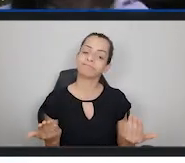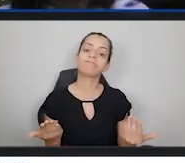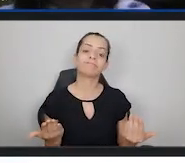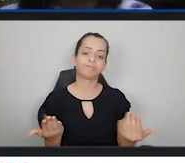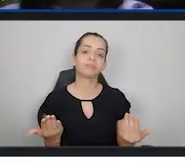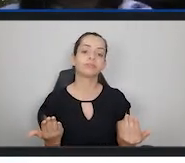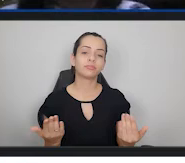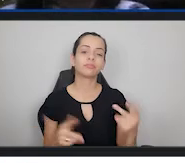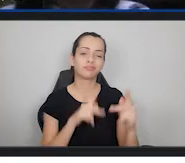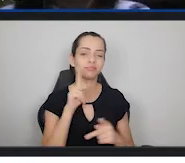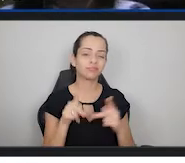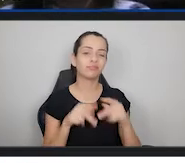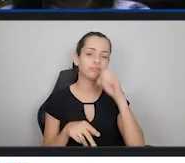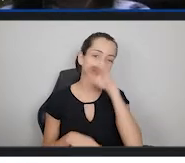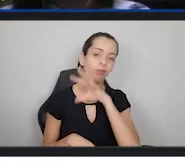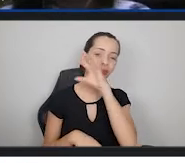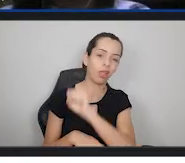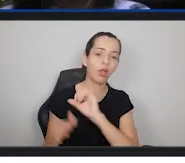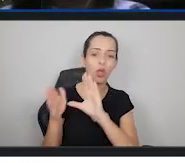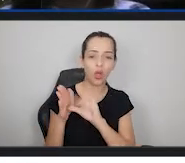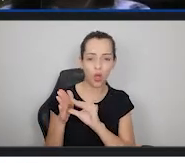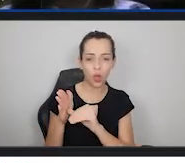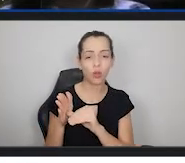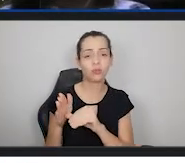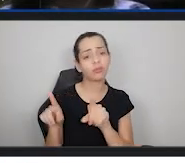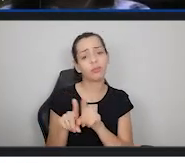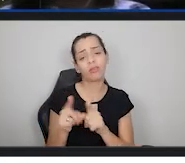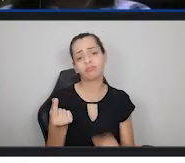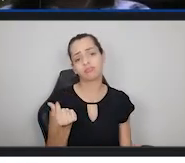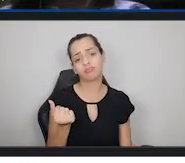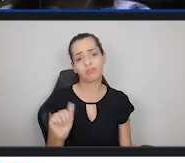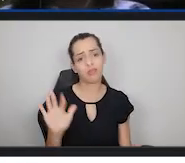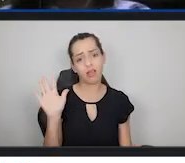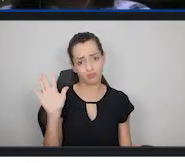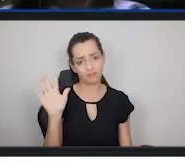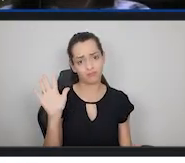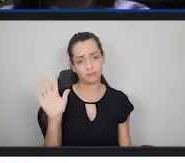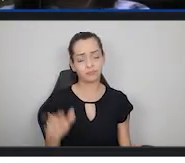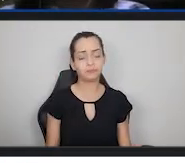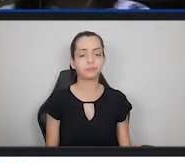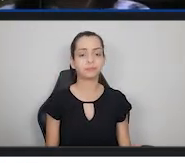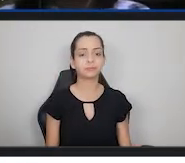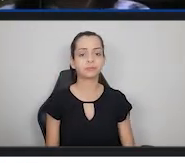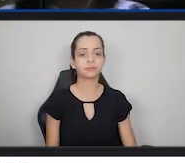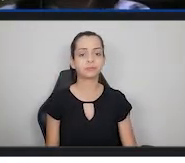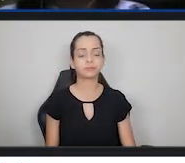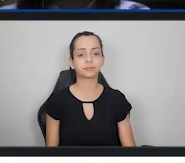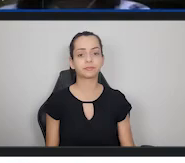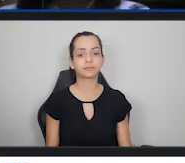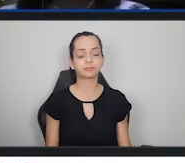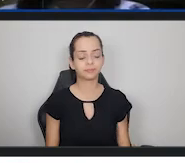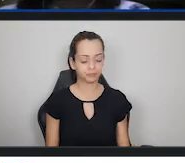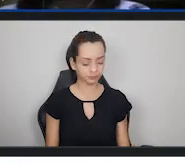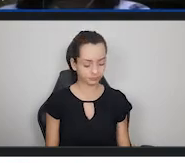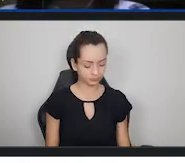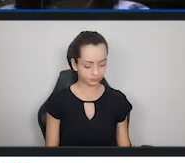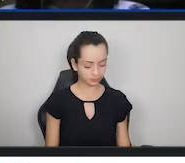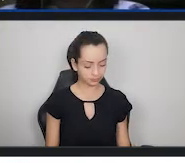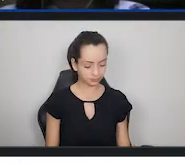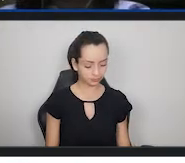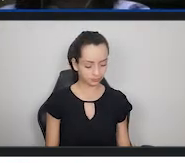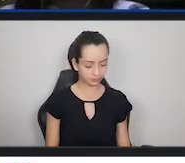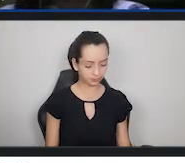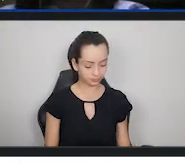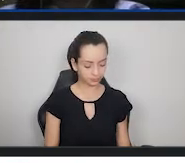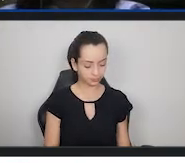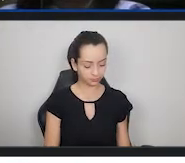quando há condutores de cobre, o pessoal costuma furtar, né, roubar esses cabos, então tem a questão de vandalismo, que prejudica